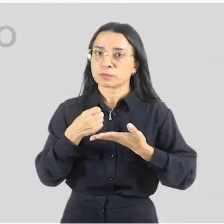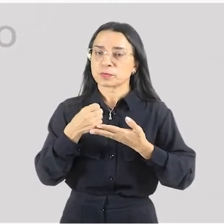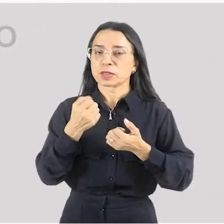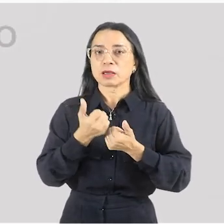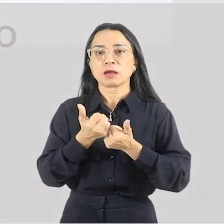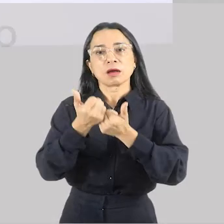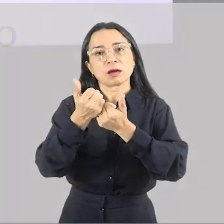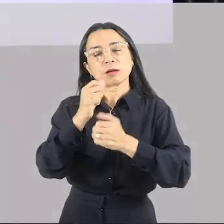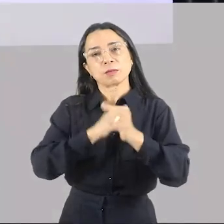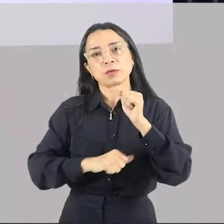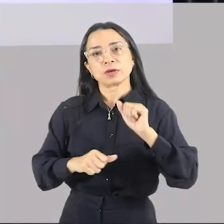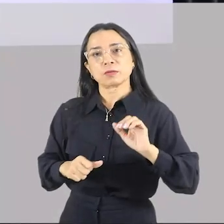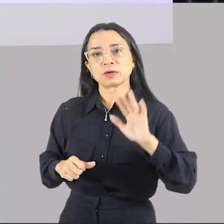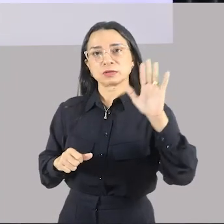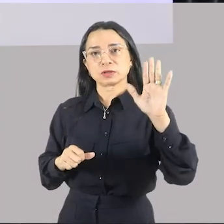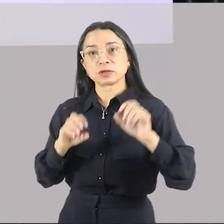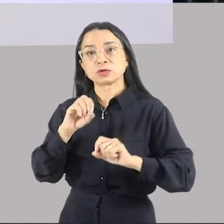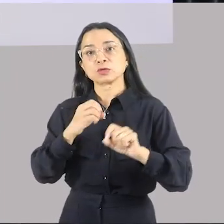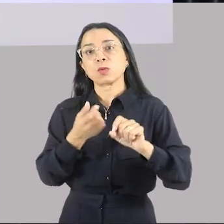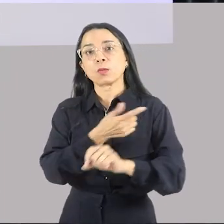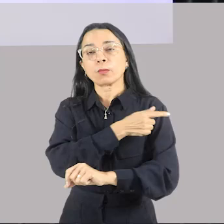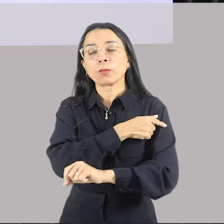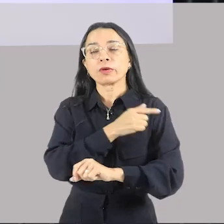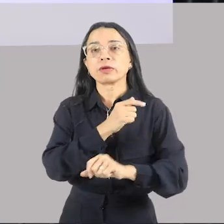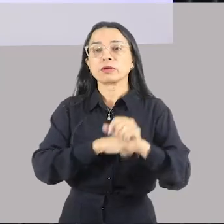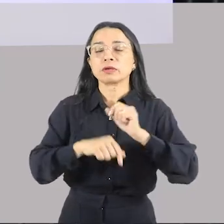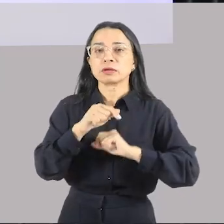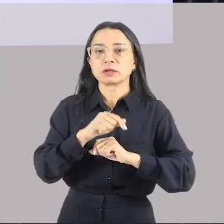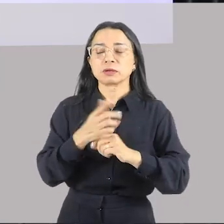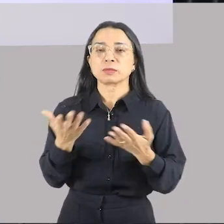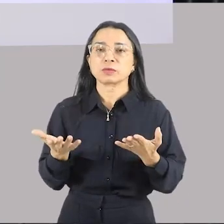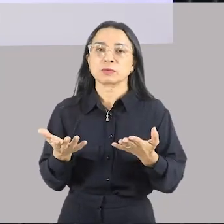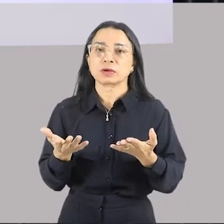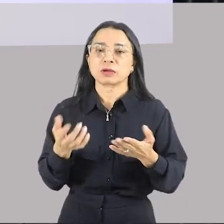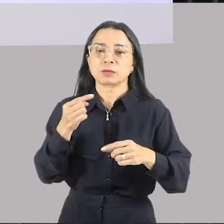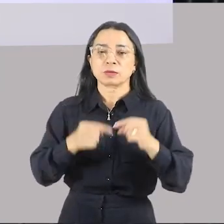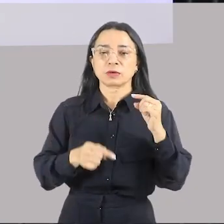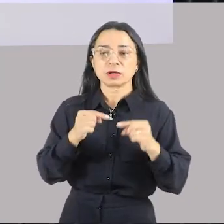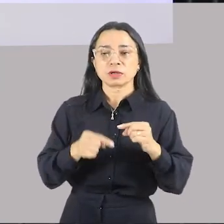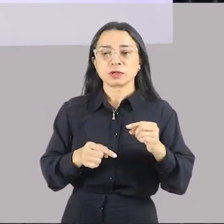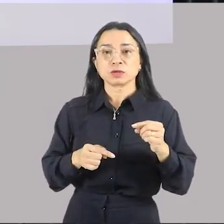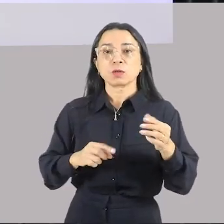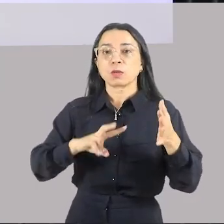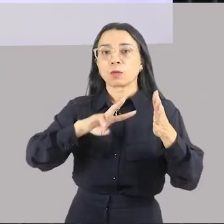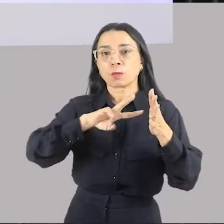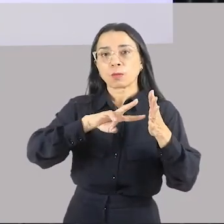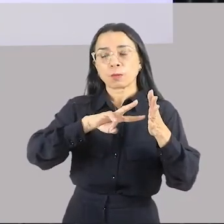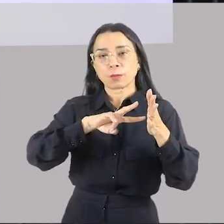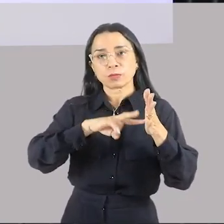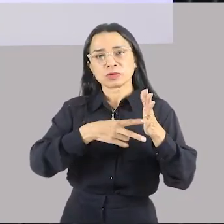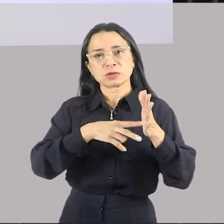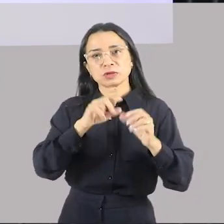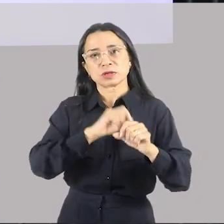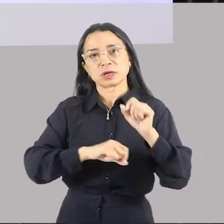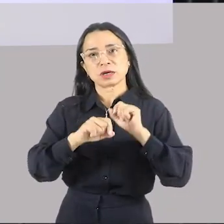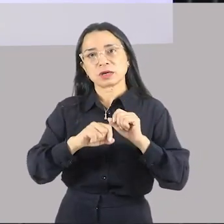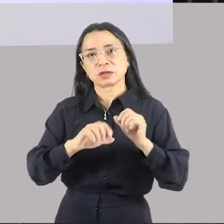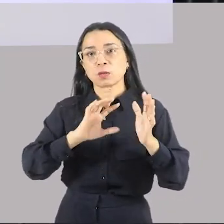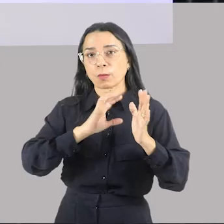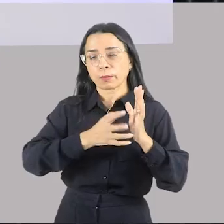uma agremiação política, um partido, um sindicato, algo do tipo, também é.